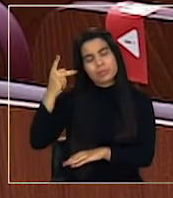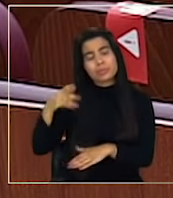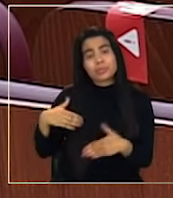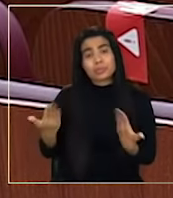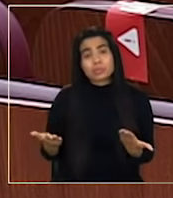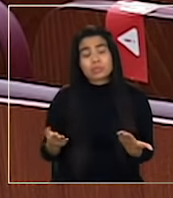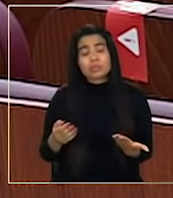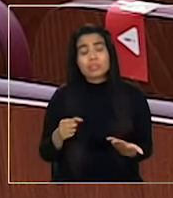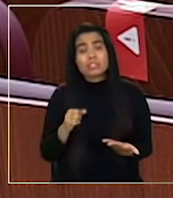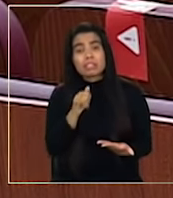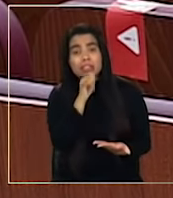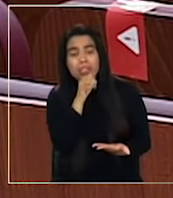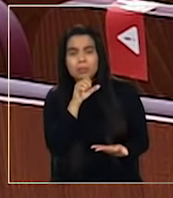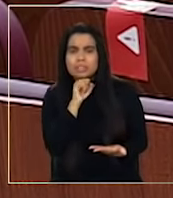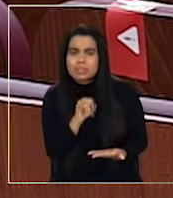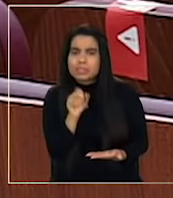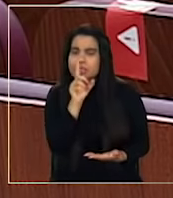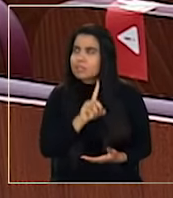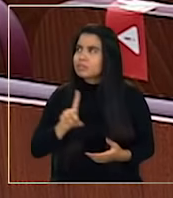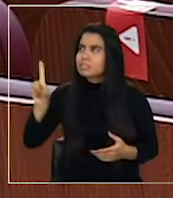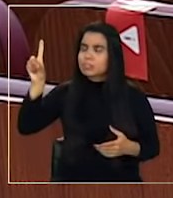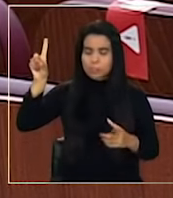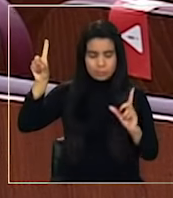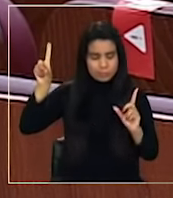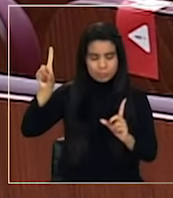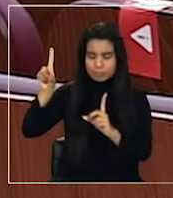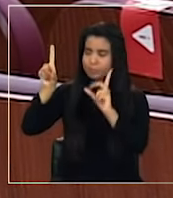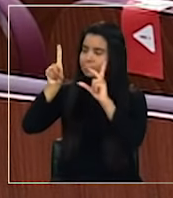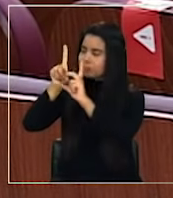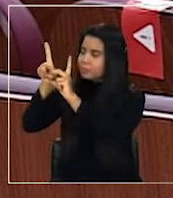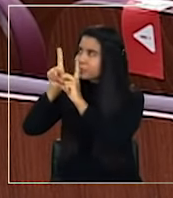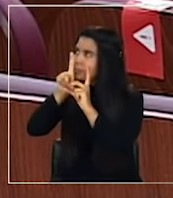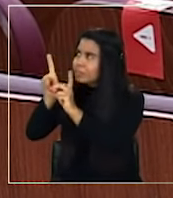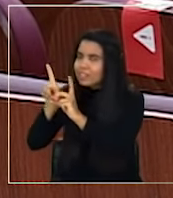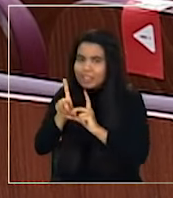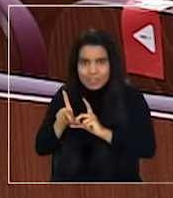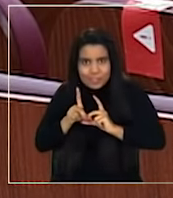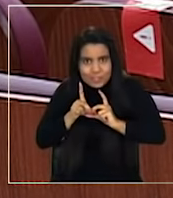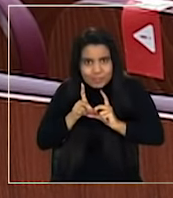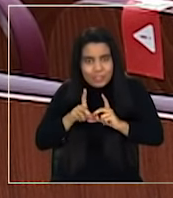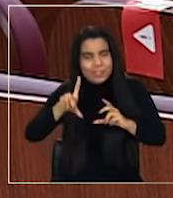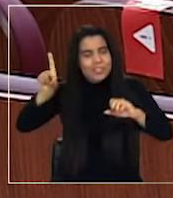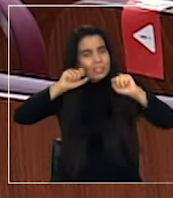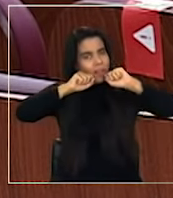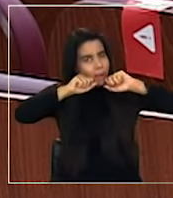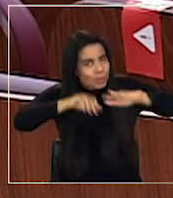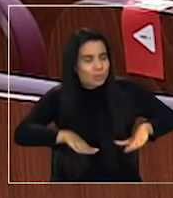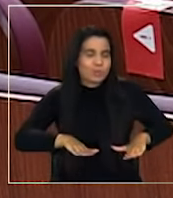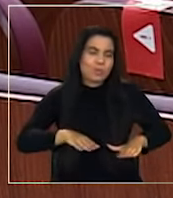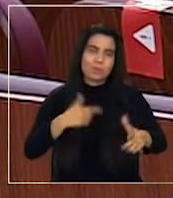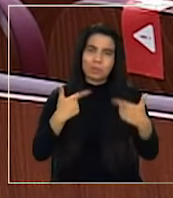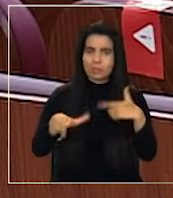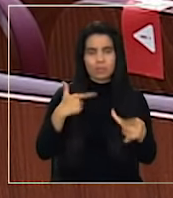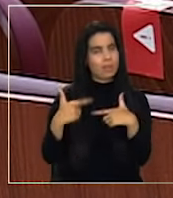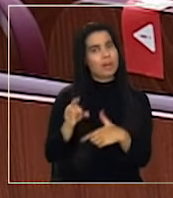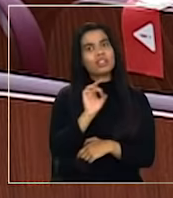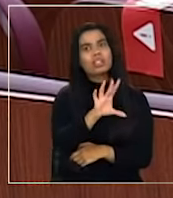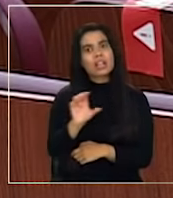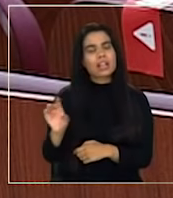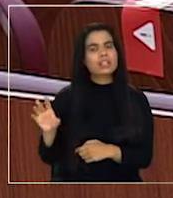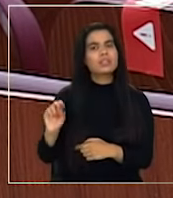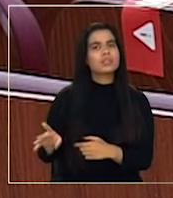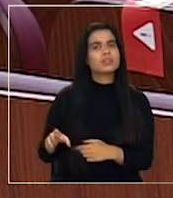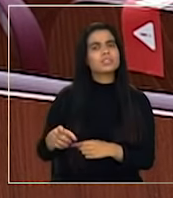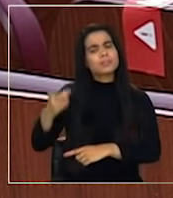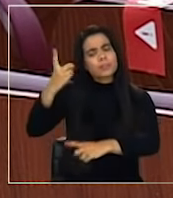uma parceria com Ele, Ele abençoa a sua obra, o seu trabalho. E vai te prosperar, não